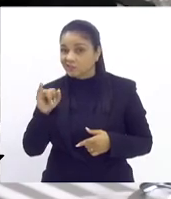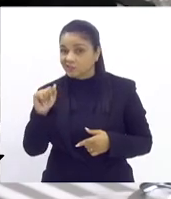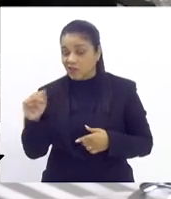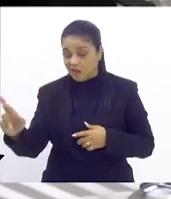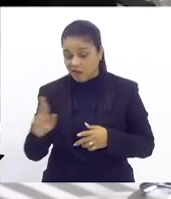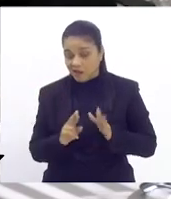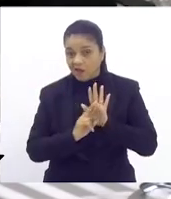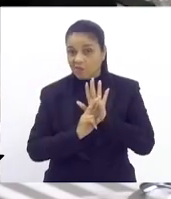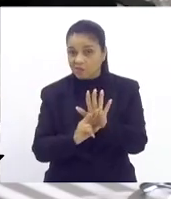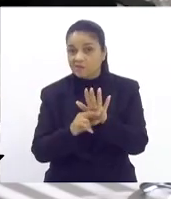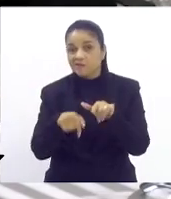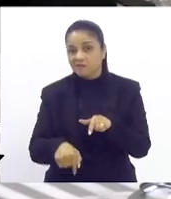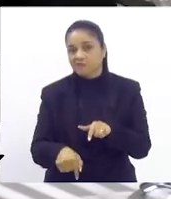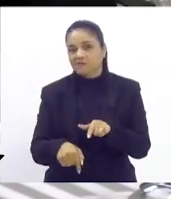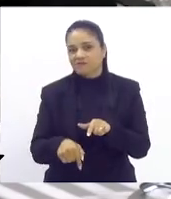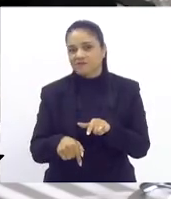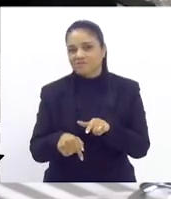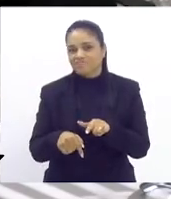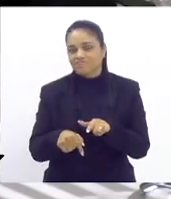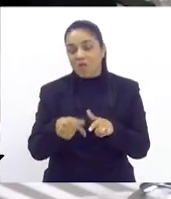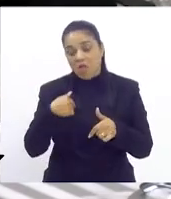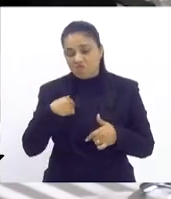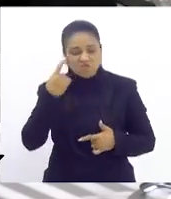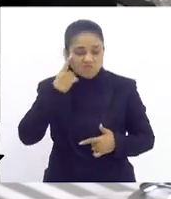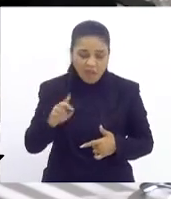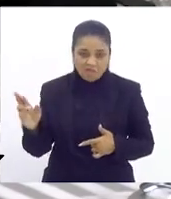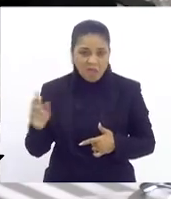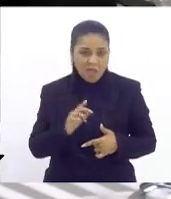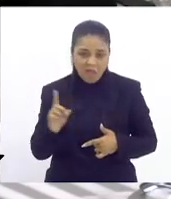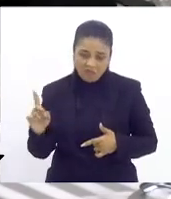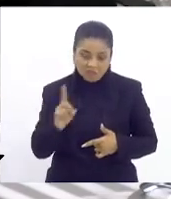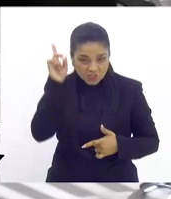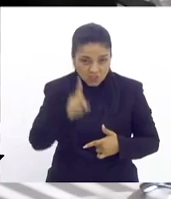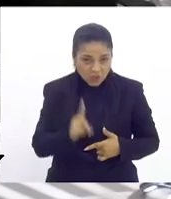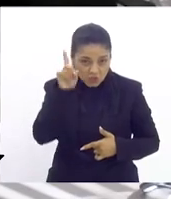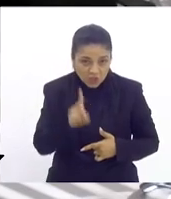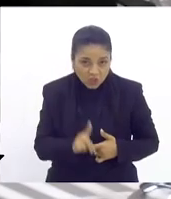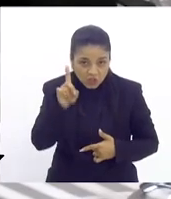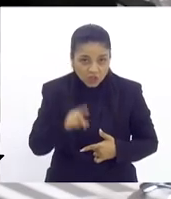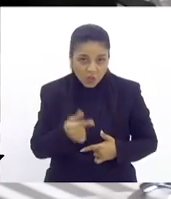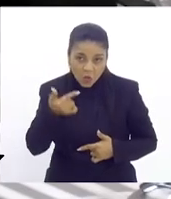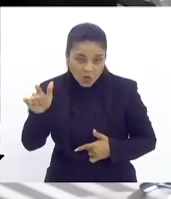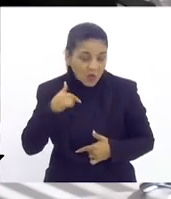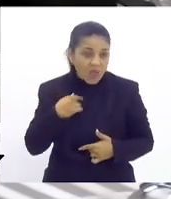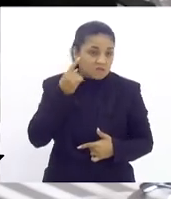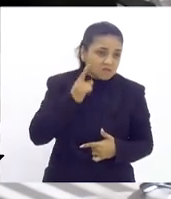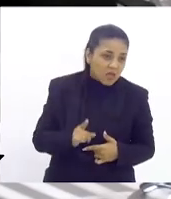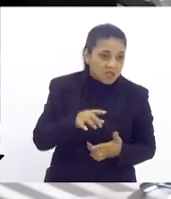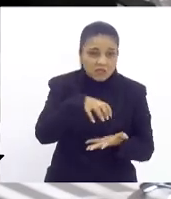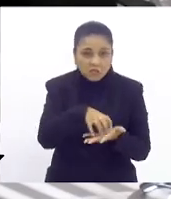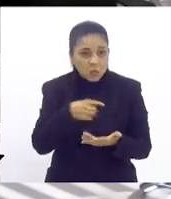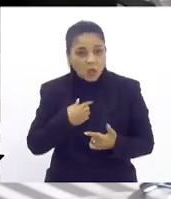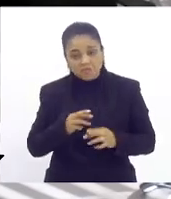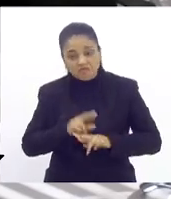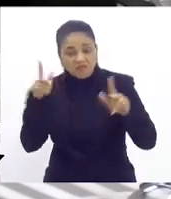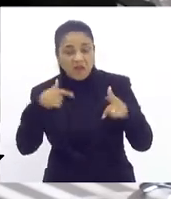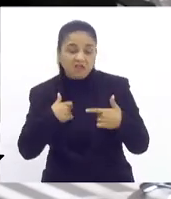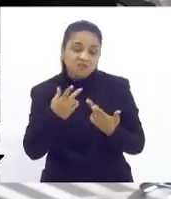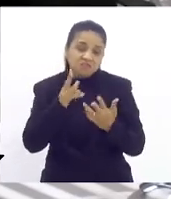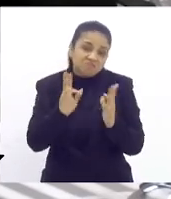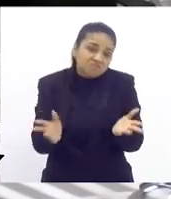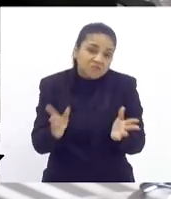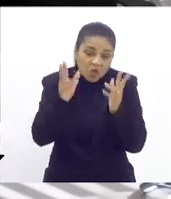vão para cá e vão Enviar diretores dizendo que não sabe que não sabe que não sabe que não é da do setor deles como foi aconteceu que não tivesse